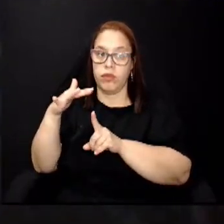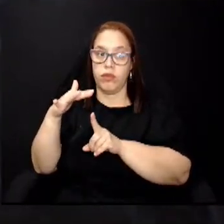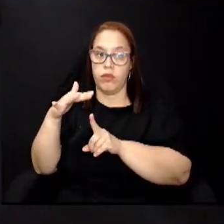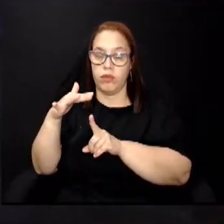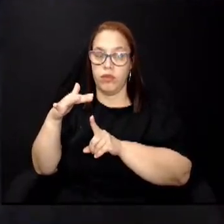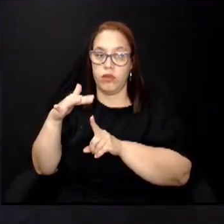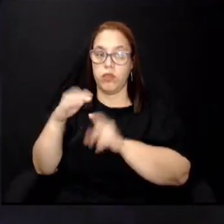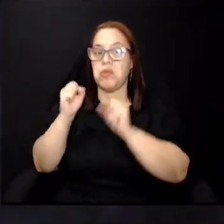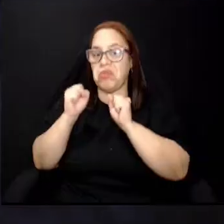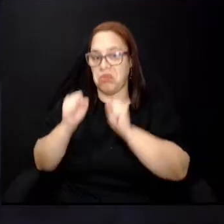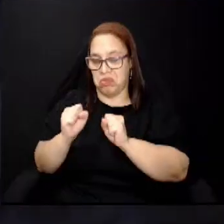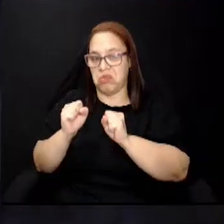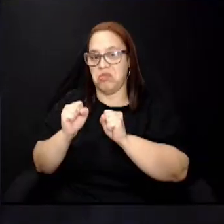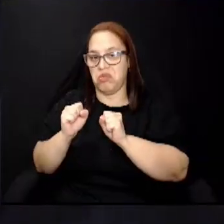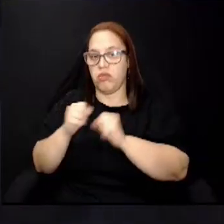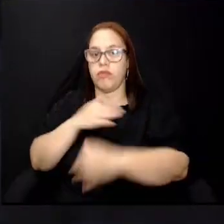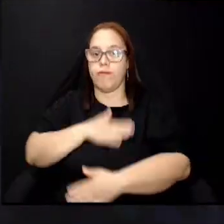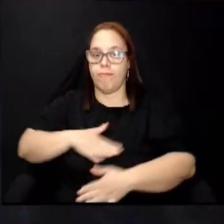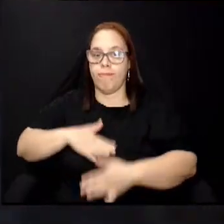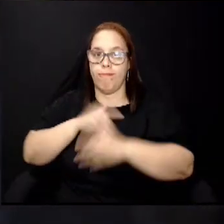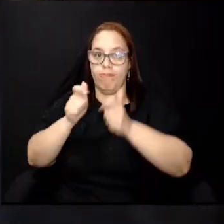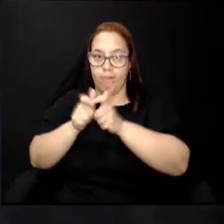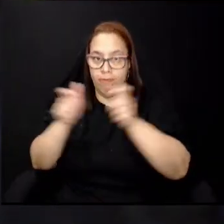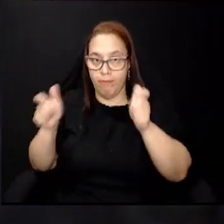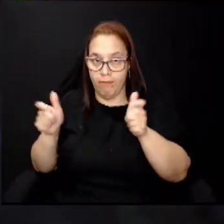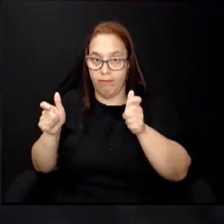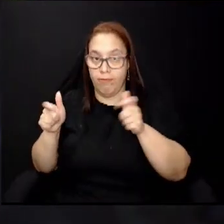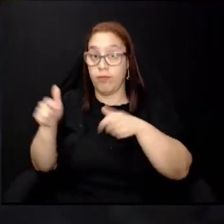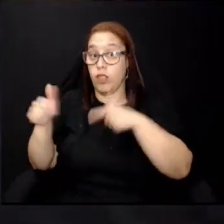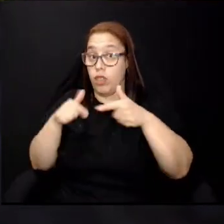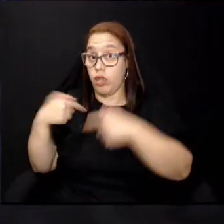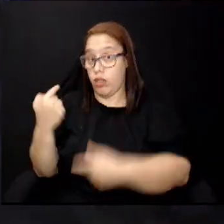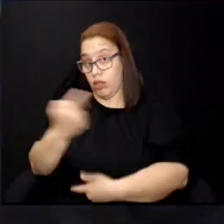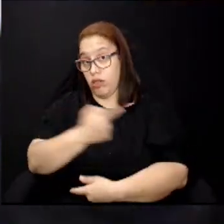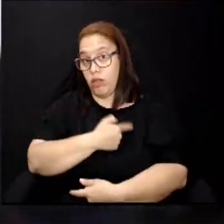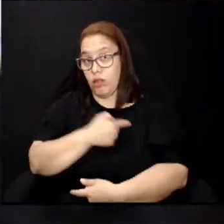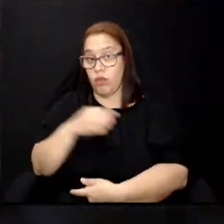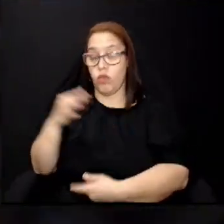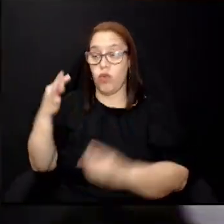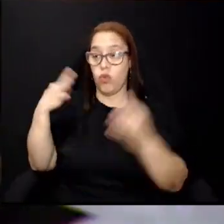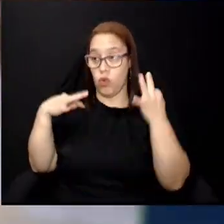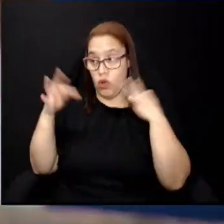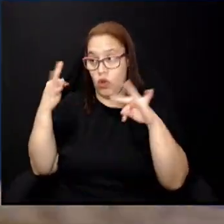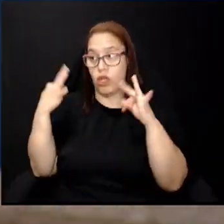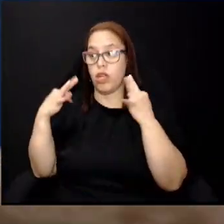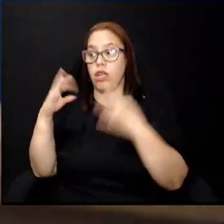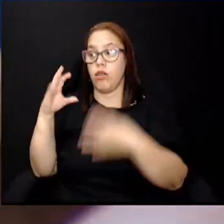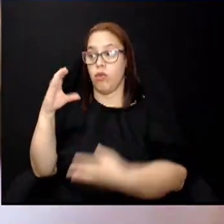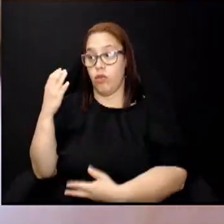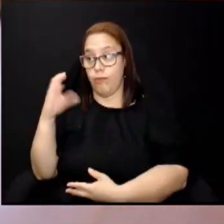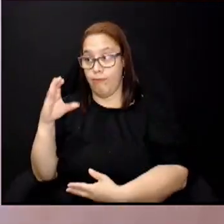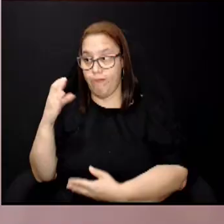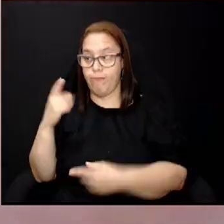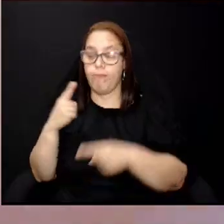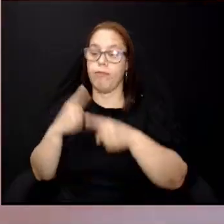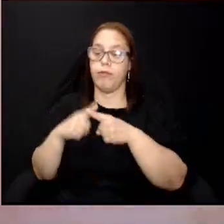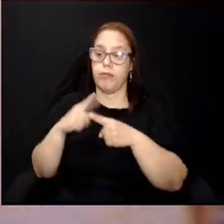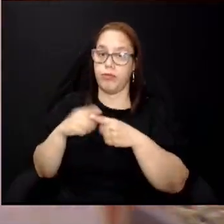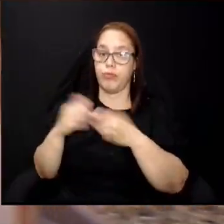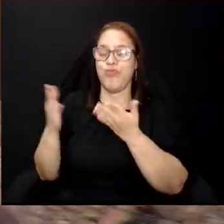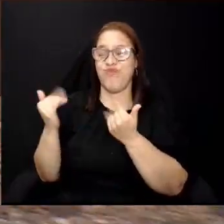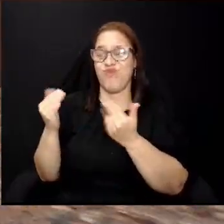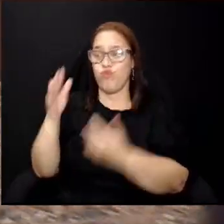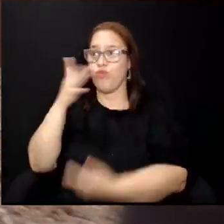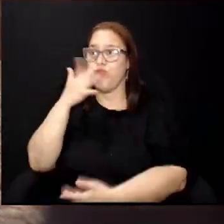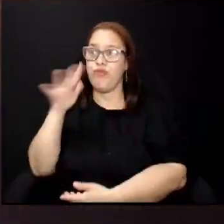A gente gostaria de ampliar, inclusive, esse trabalho nosso para o turismo científico. Porque o que acontece? Hoje o jovem, a criança, ele está